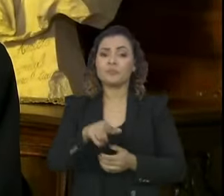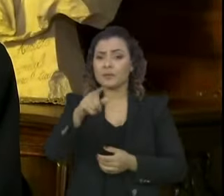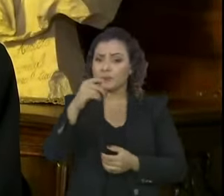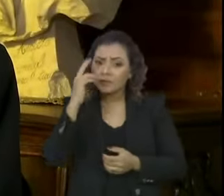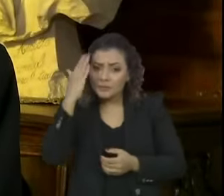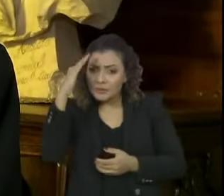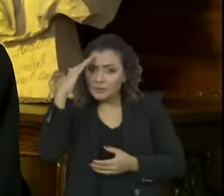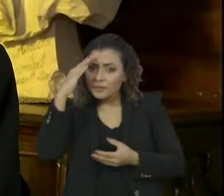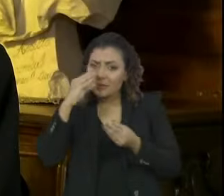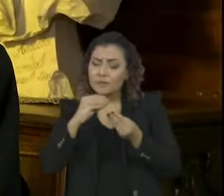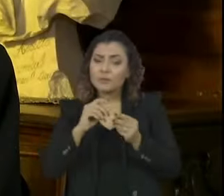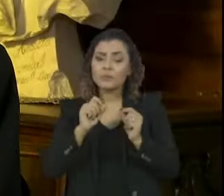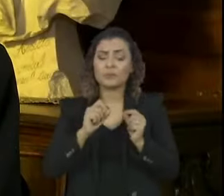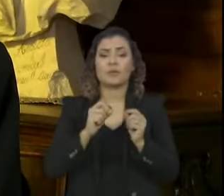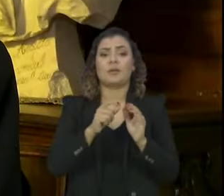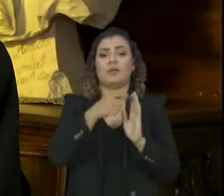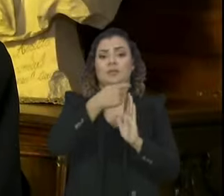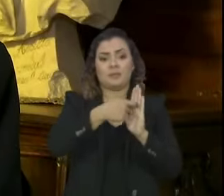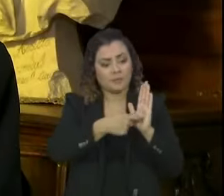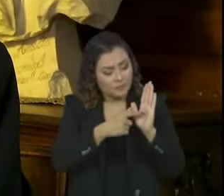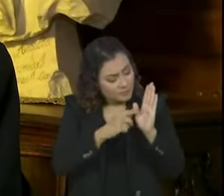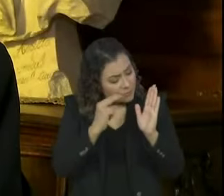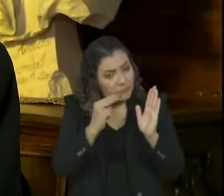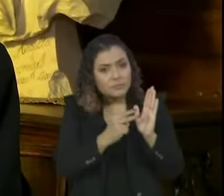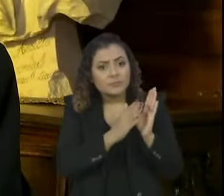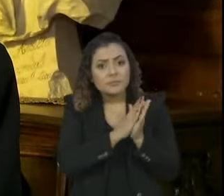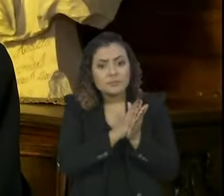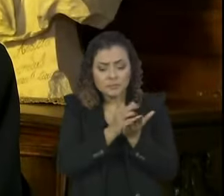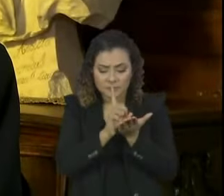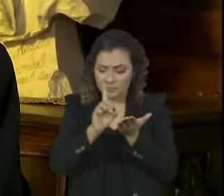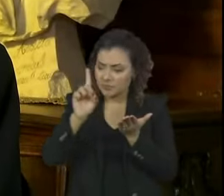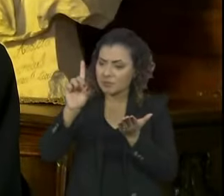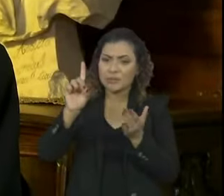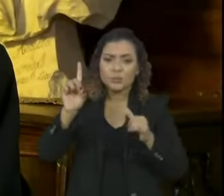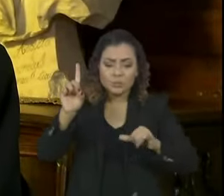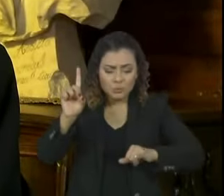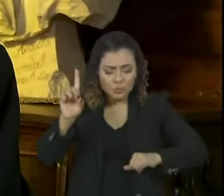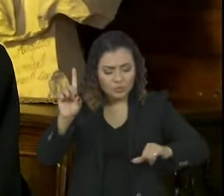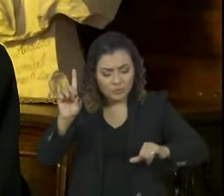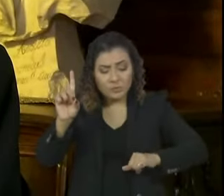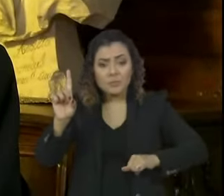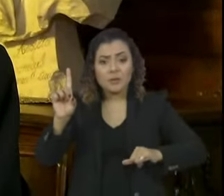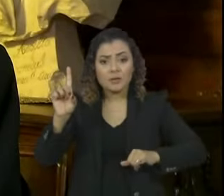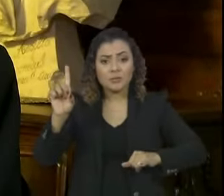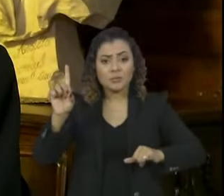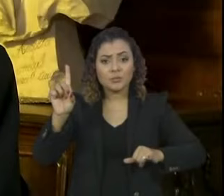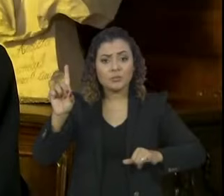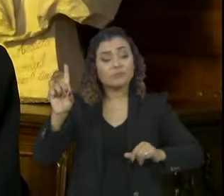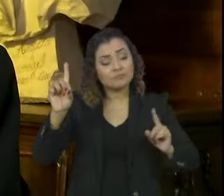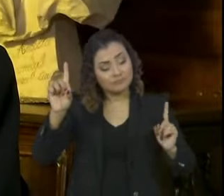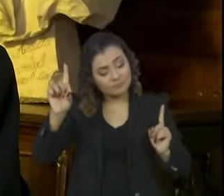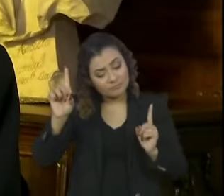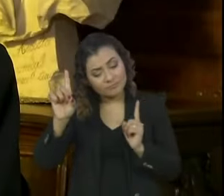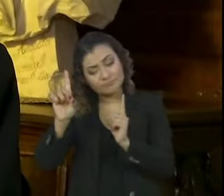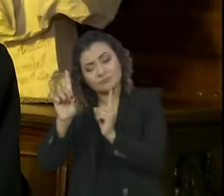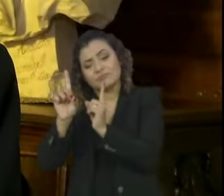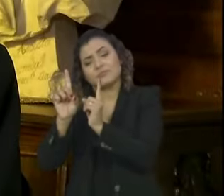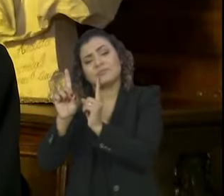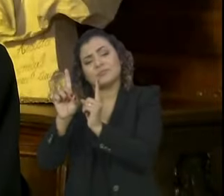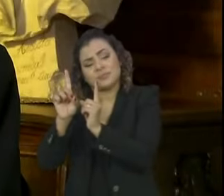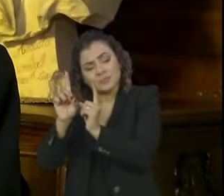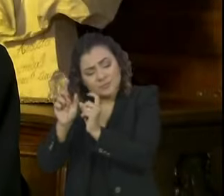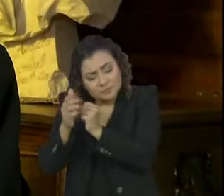interpretação dos textos sagrados é quanto maior o sofrimento mais próximo está Deus daqueles que sofrem